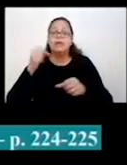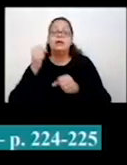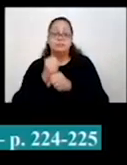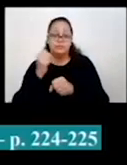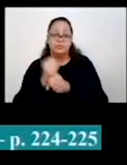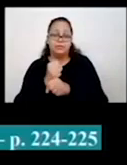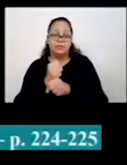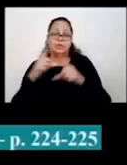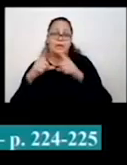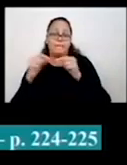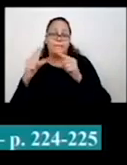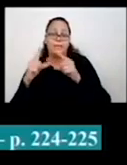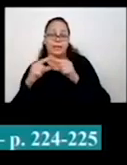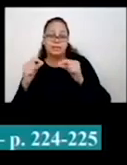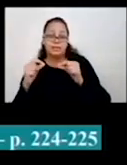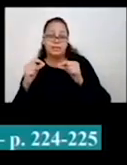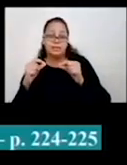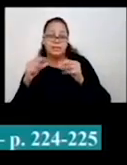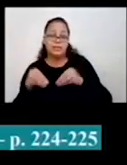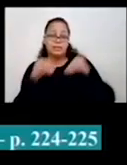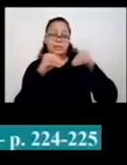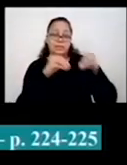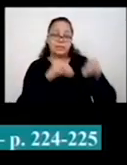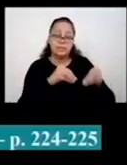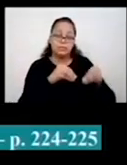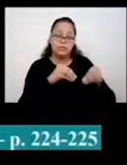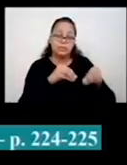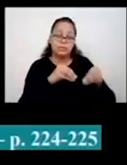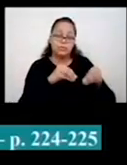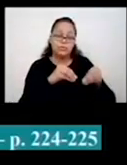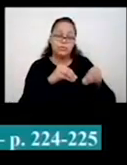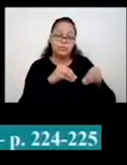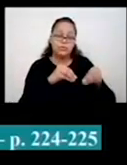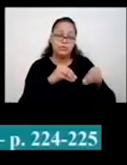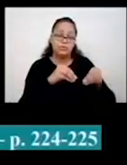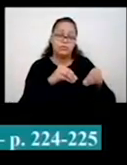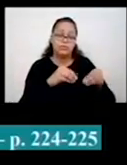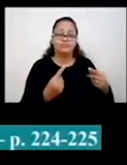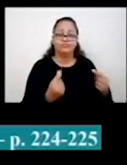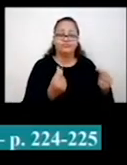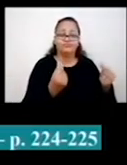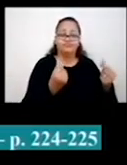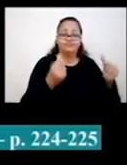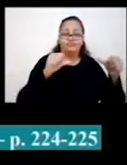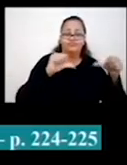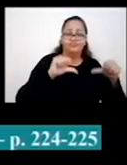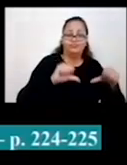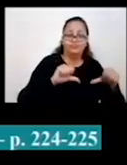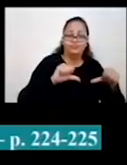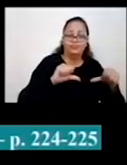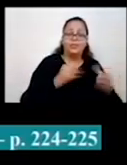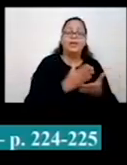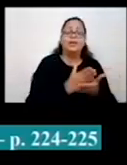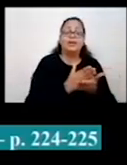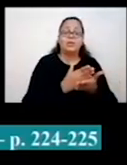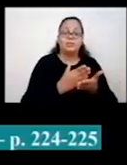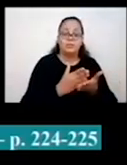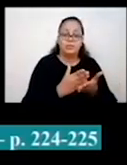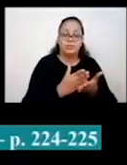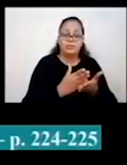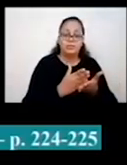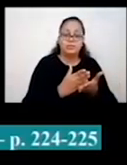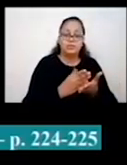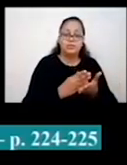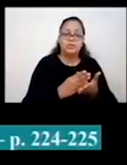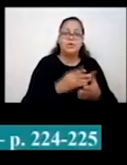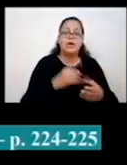se mudou para loteamentos nas áreas periféricas, né, em condições precárias, né, o que deu origem aí a essas cidades que